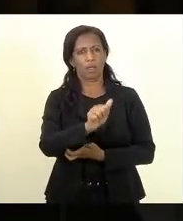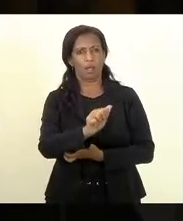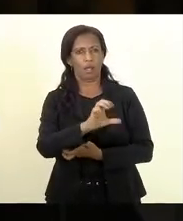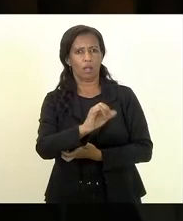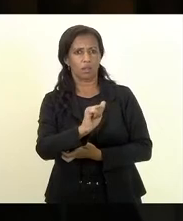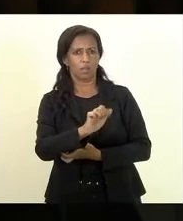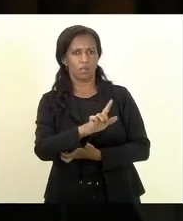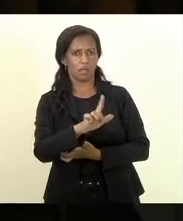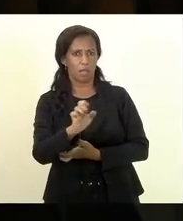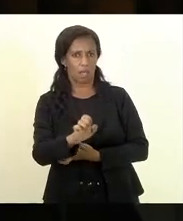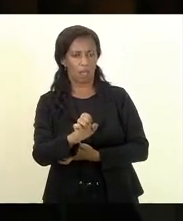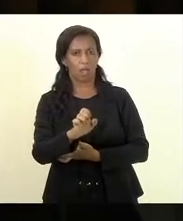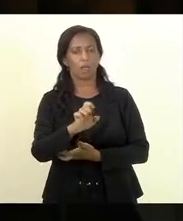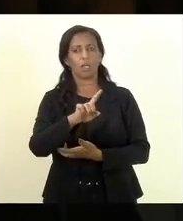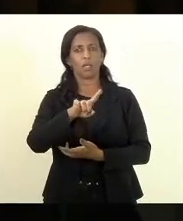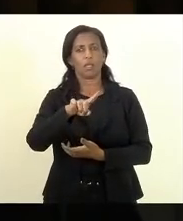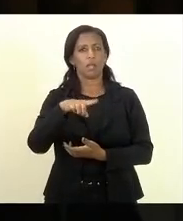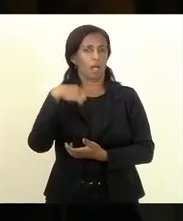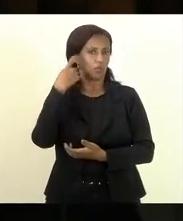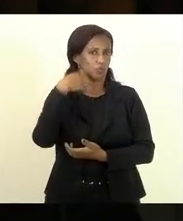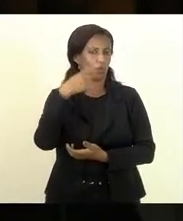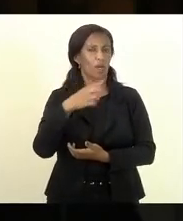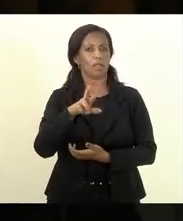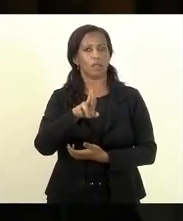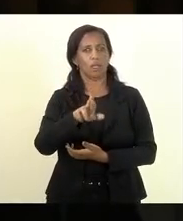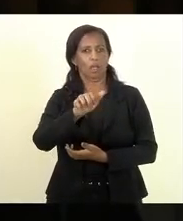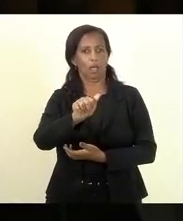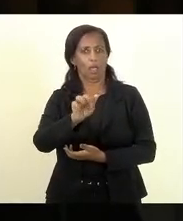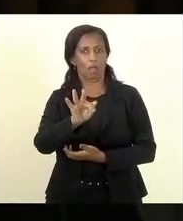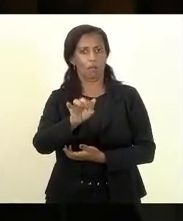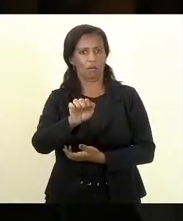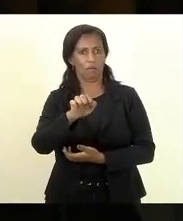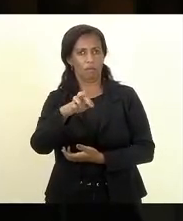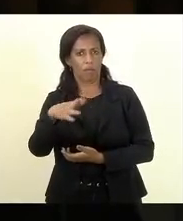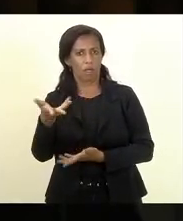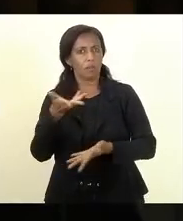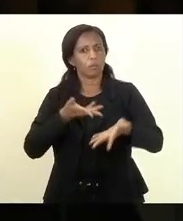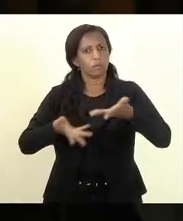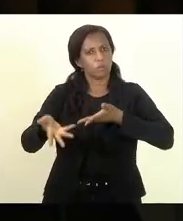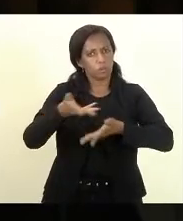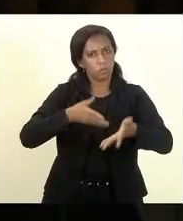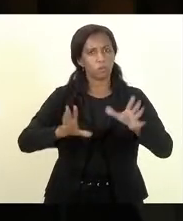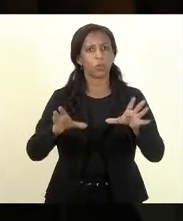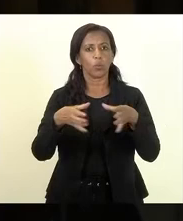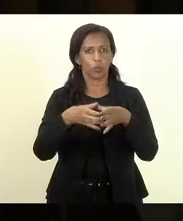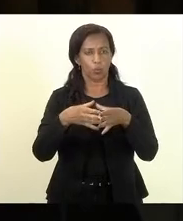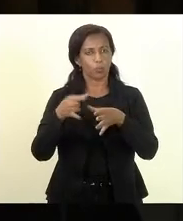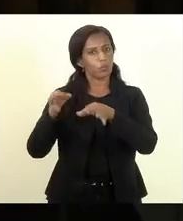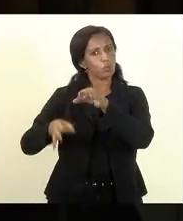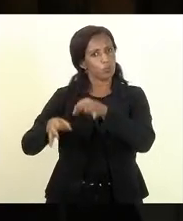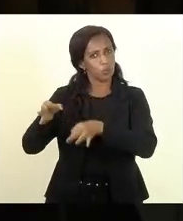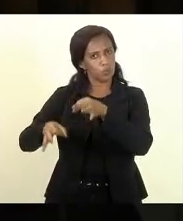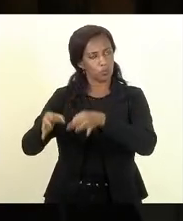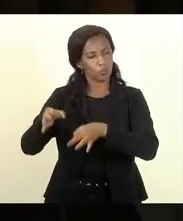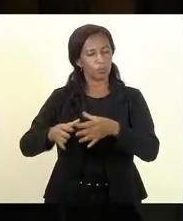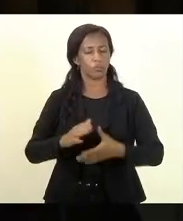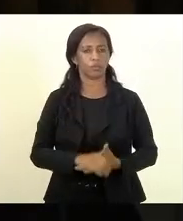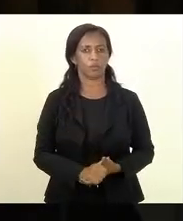Graciete e a Rafaele, advogada, jovem advogada, brilhante, que participa do núcleo jurídico da Defensoria da União.